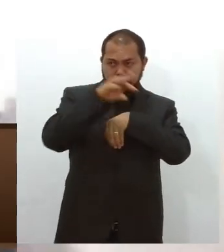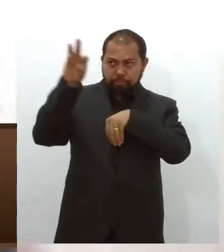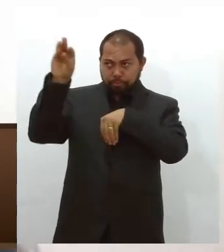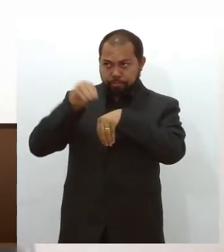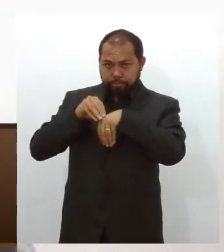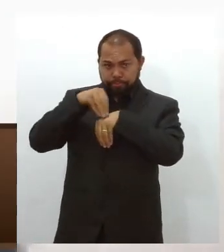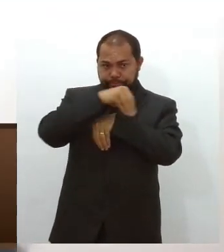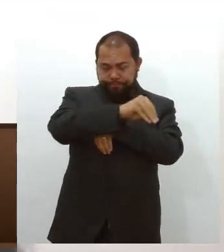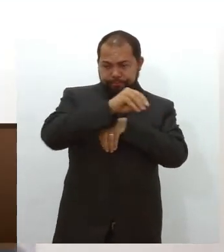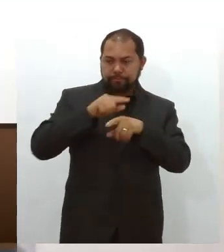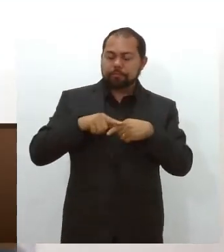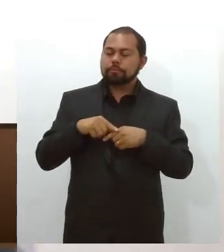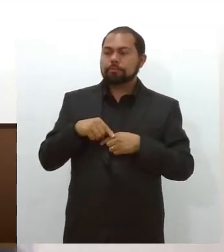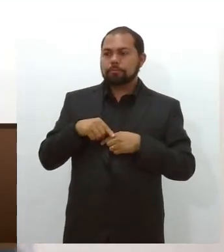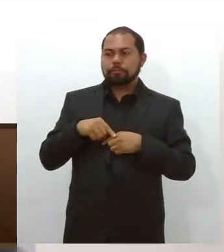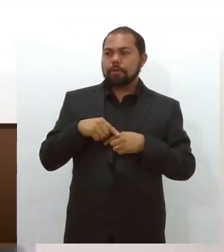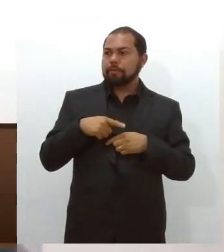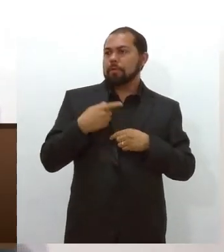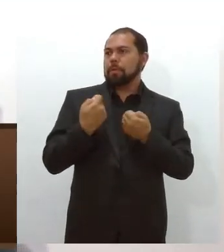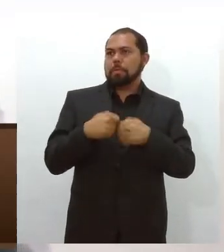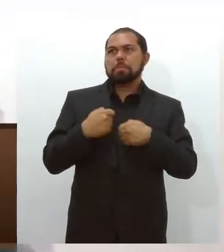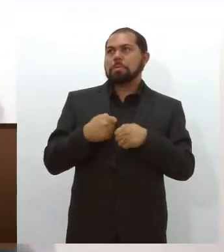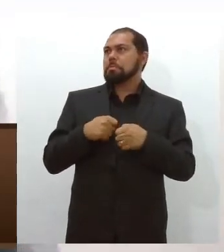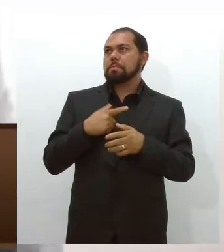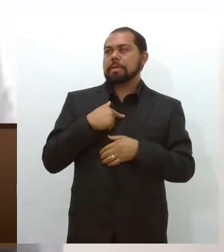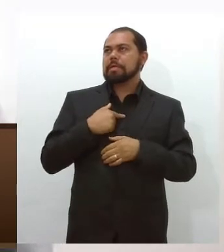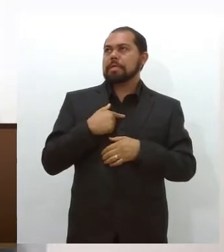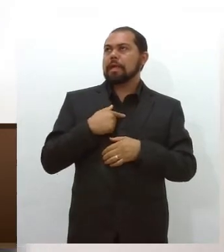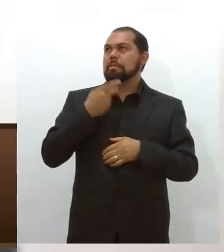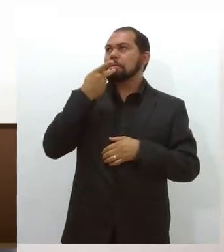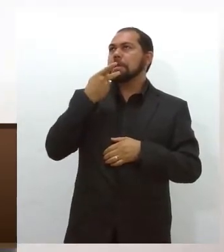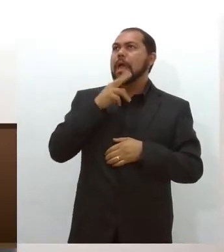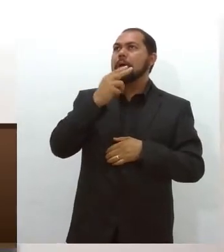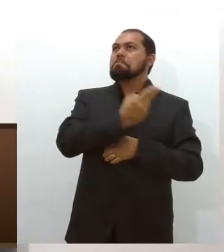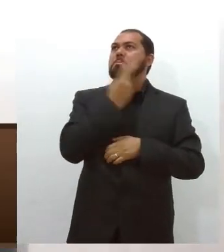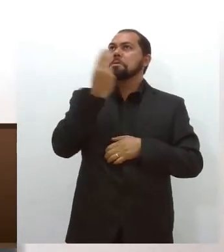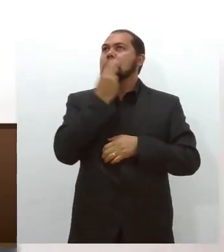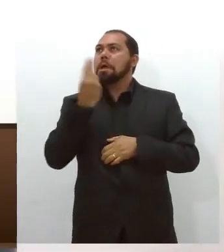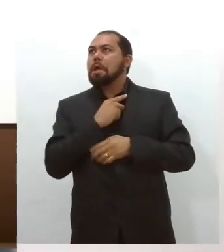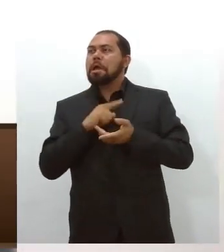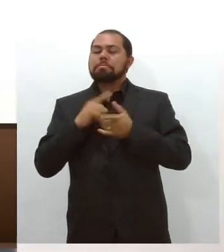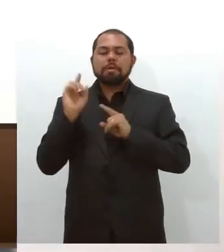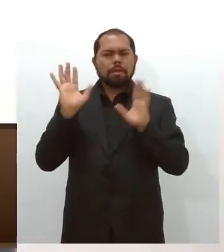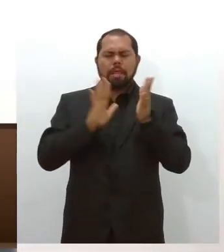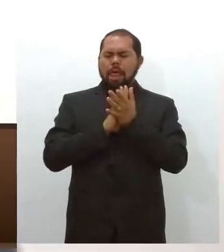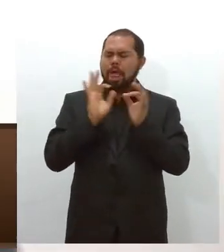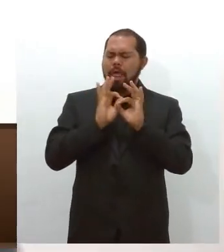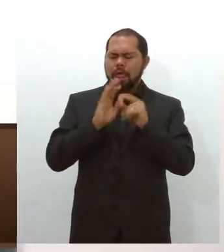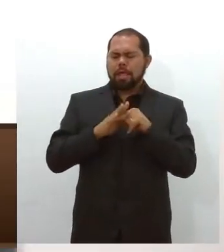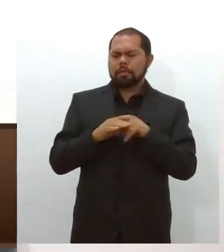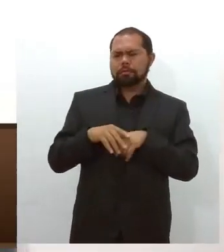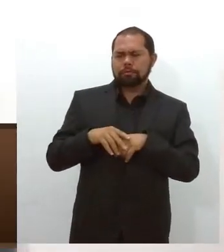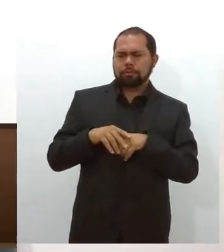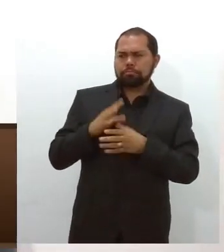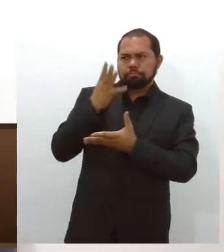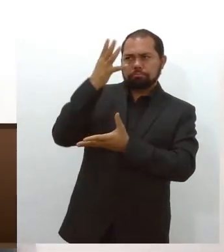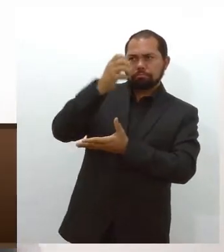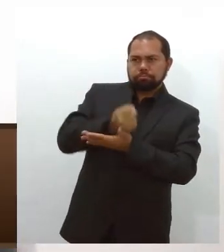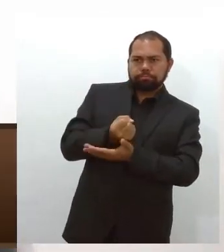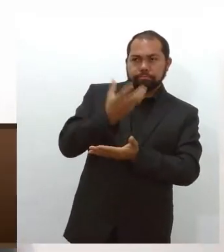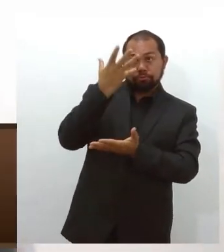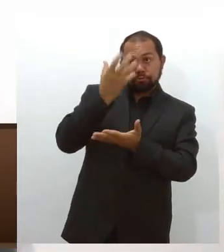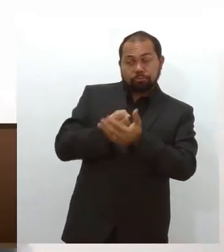sem a identificação do eleitor que está transmitindo, e isso permite que o Ministério Público verifique